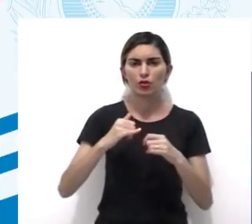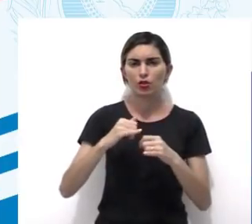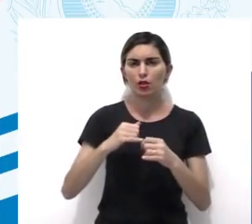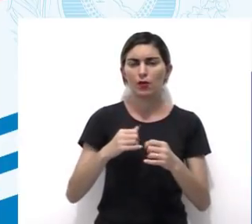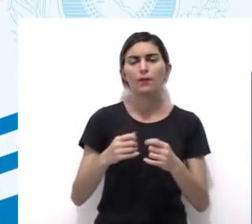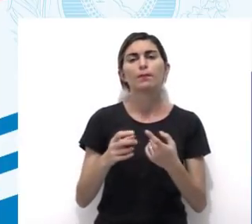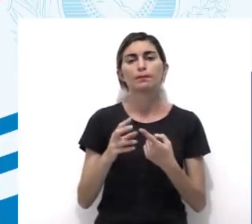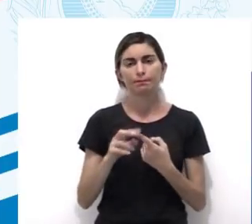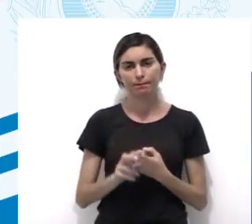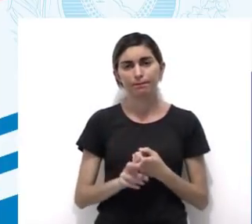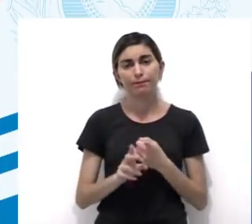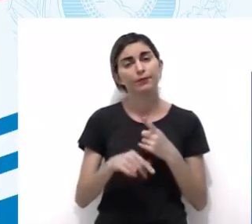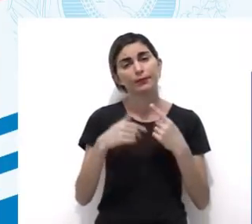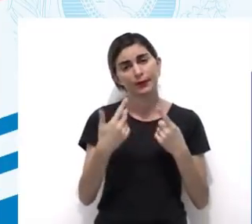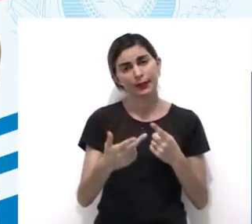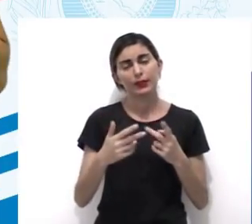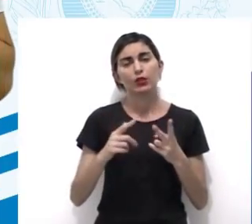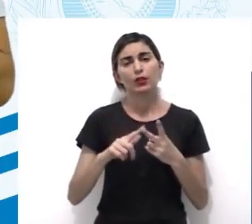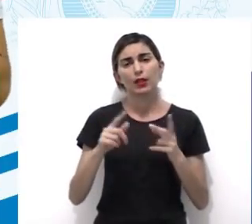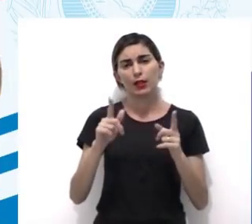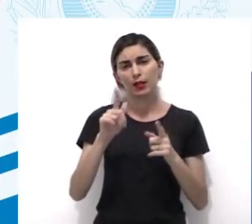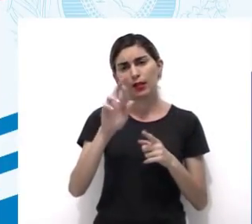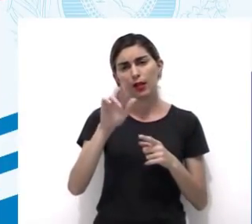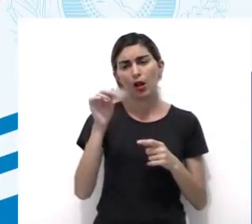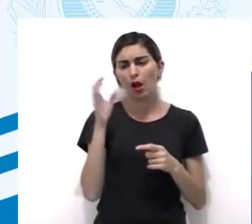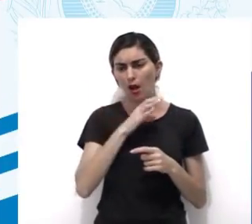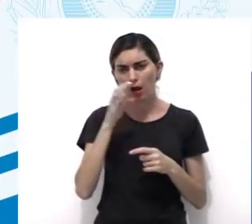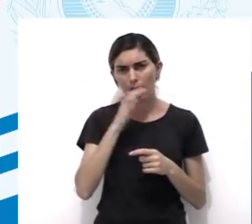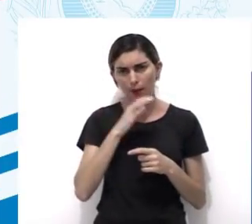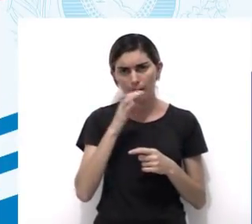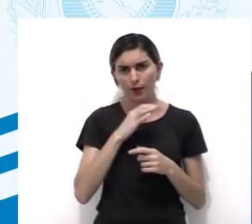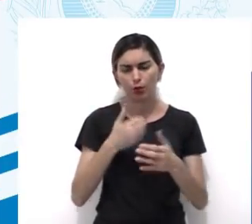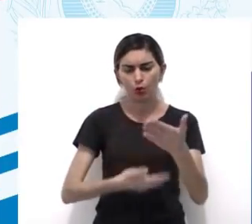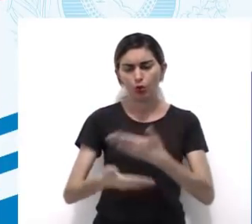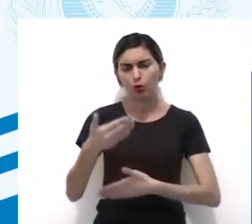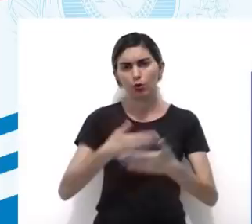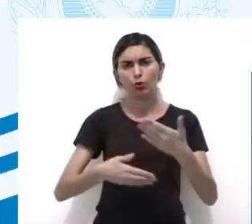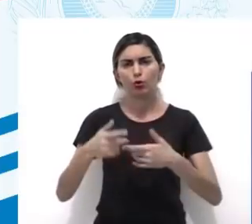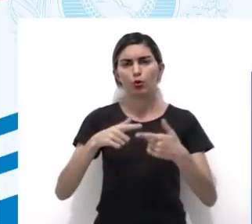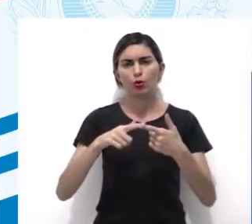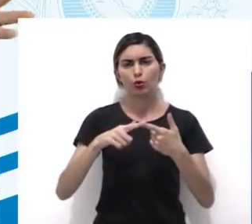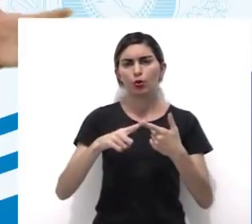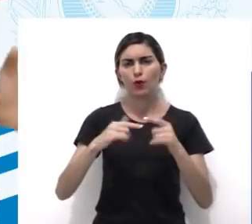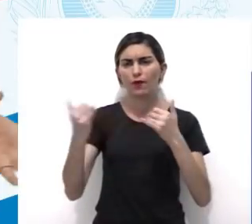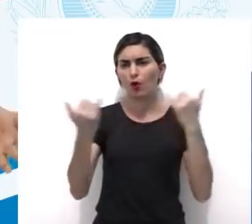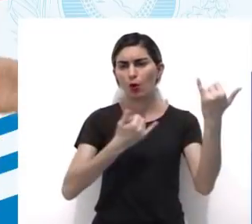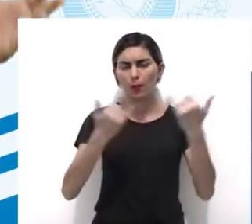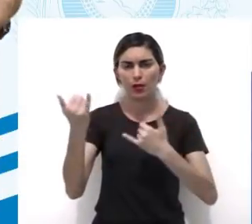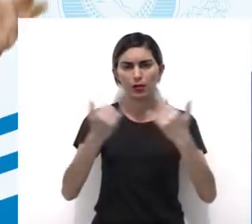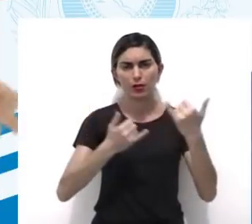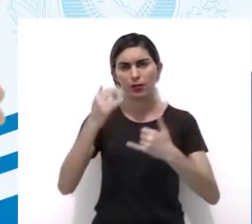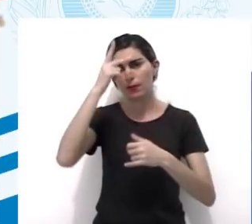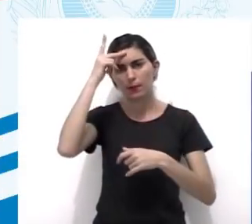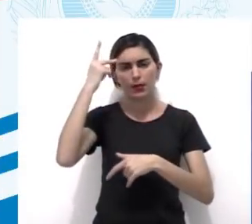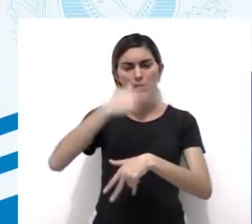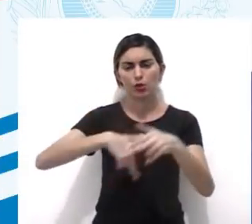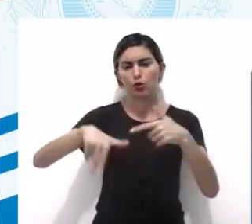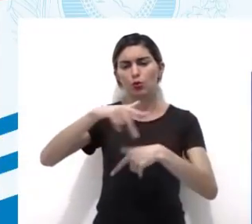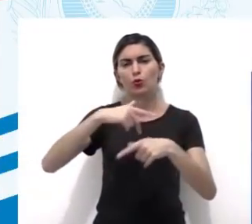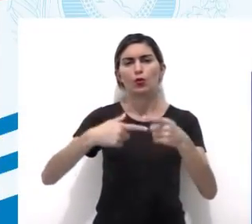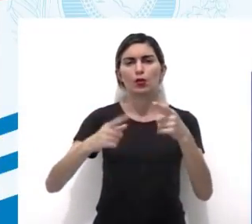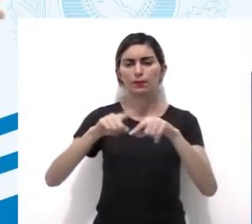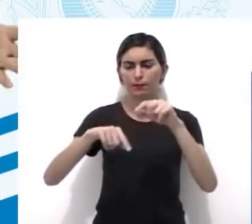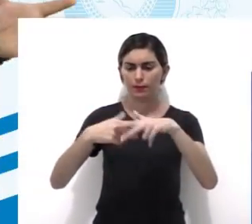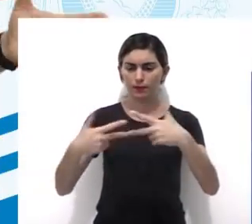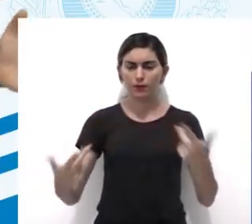para o funcionamento. Isso daí vai dar um grau de rapidez às trocas e à fluidez de informação de pessoas e